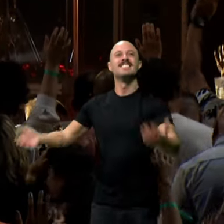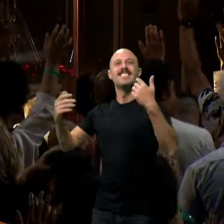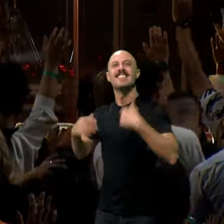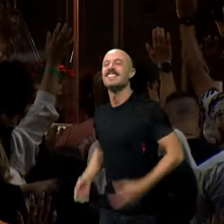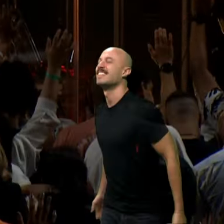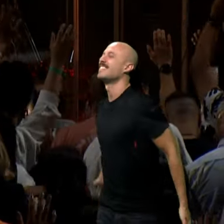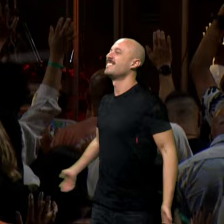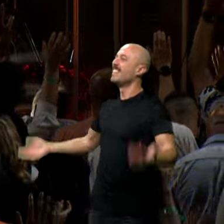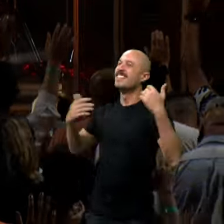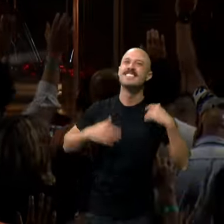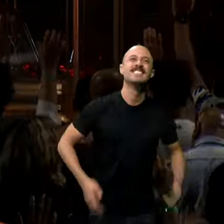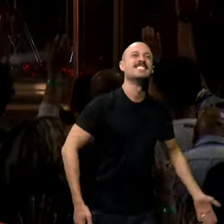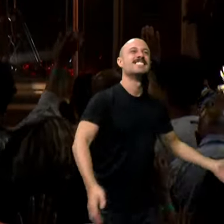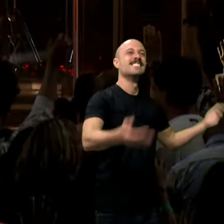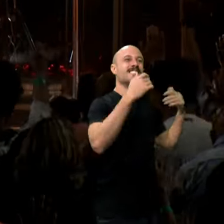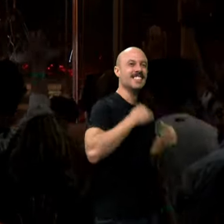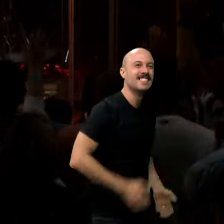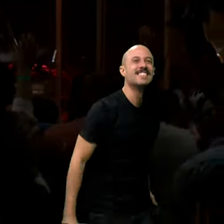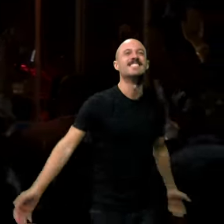Receba,